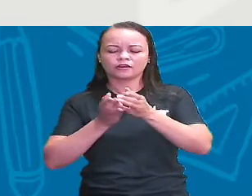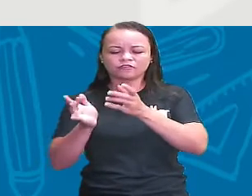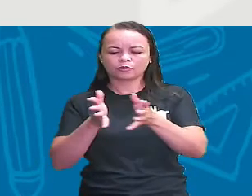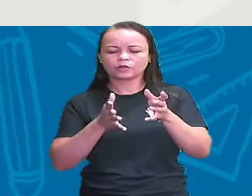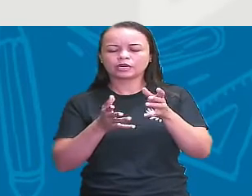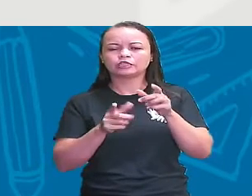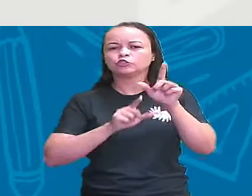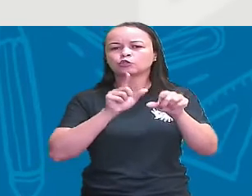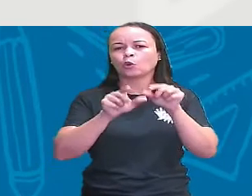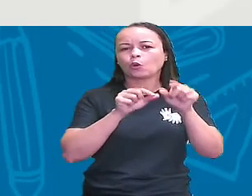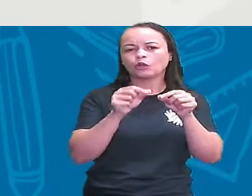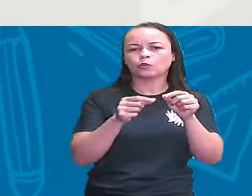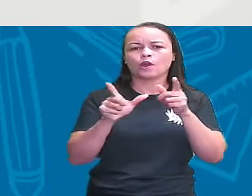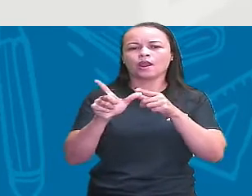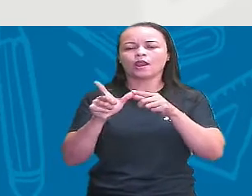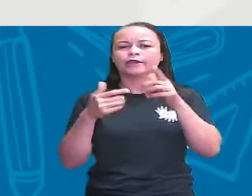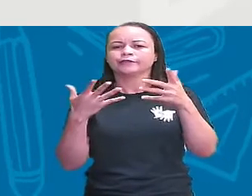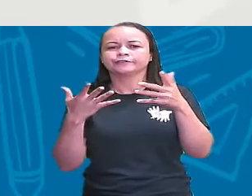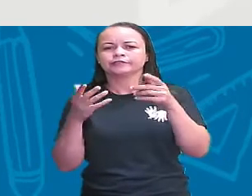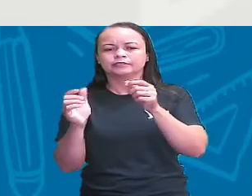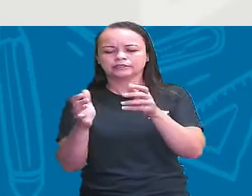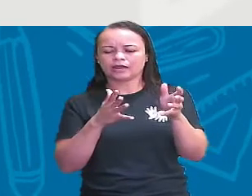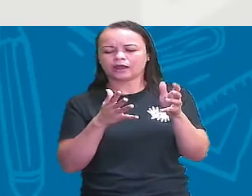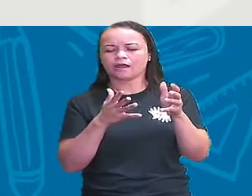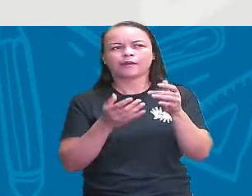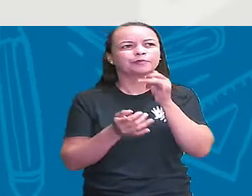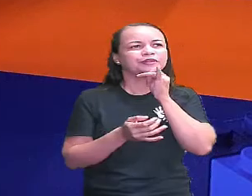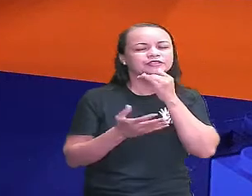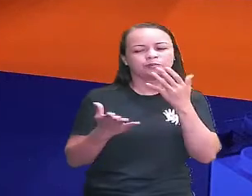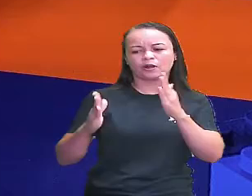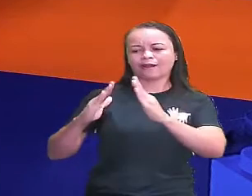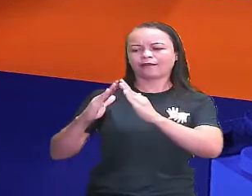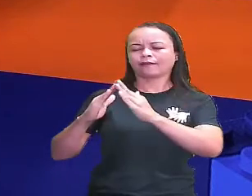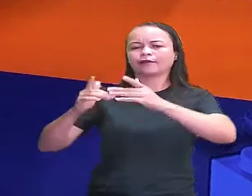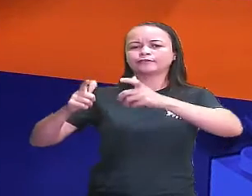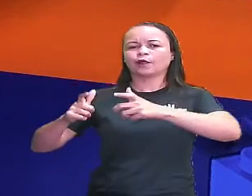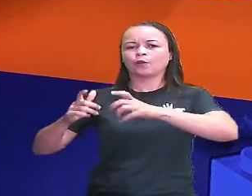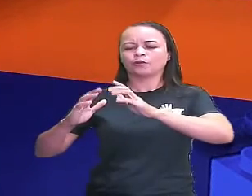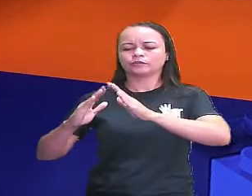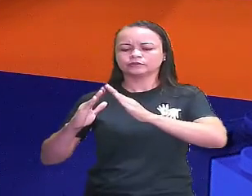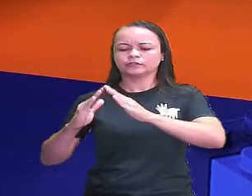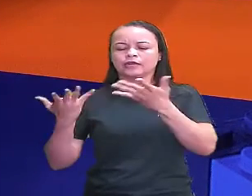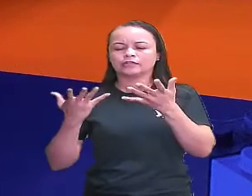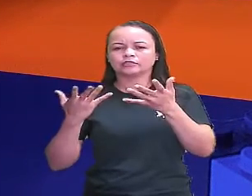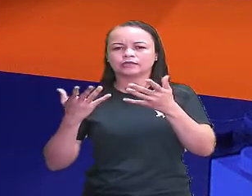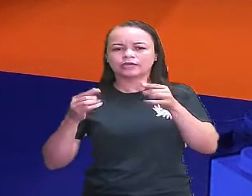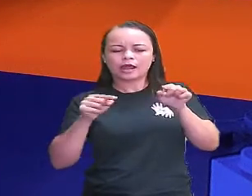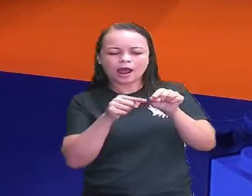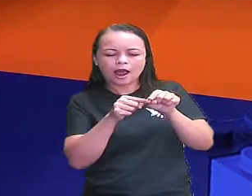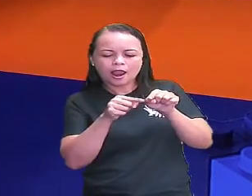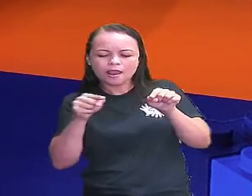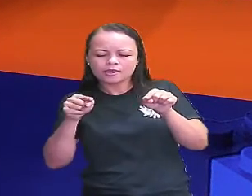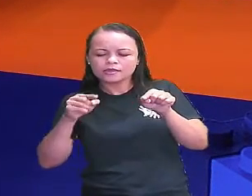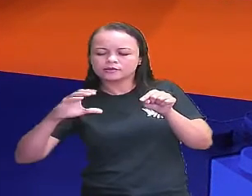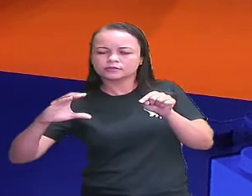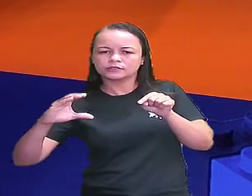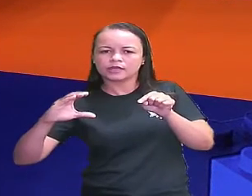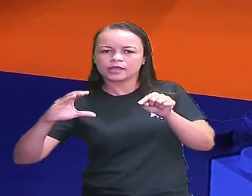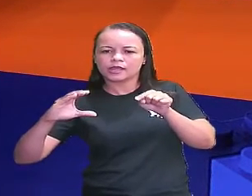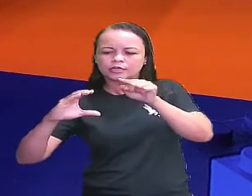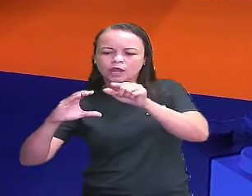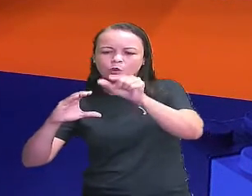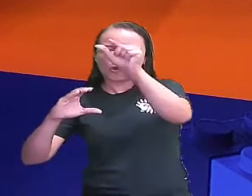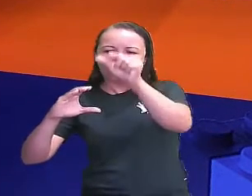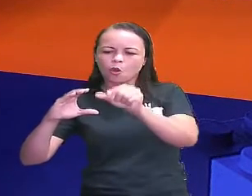exemplo, onde é que está a casa? Aí eu pego, ela está na linha C, na coluna